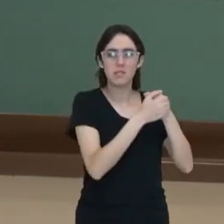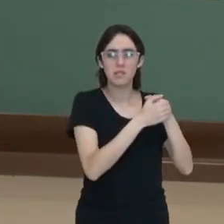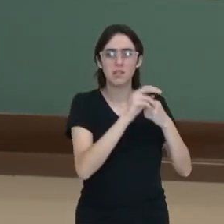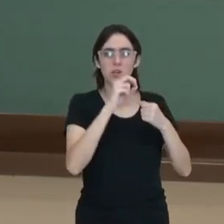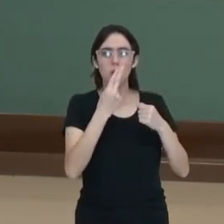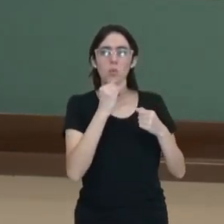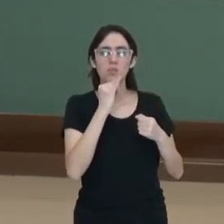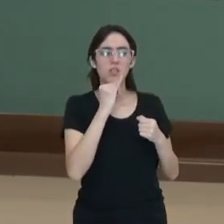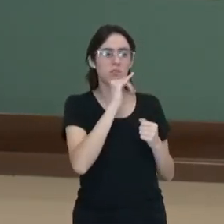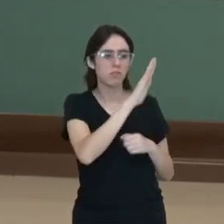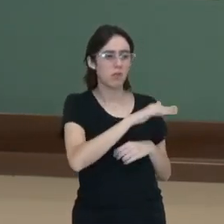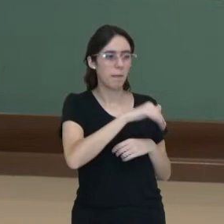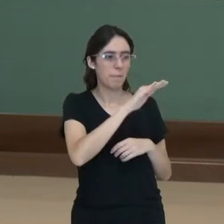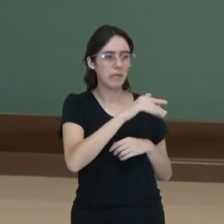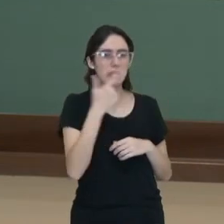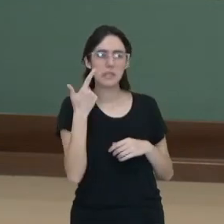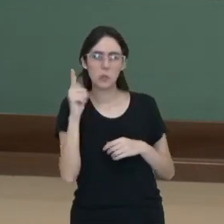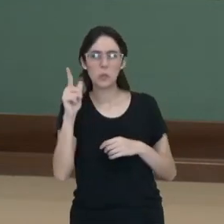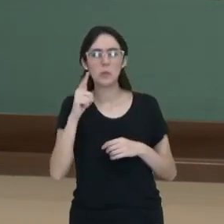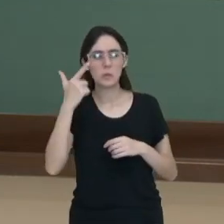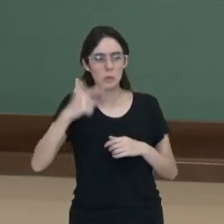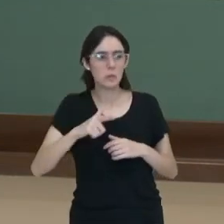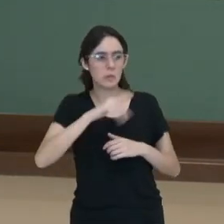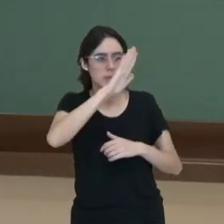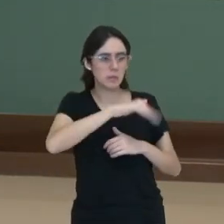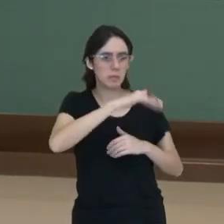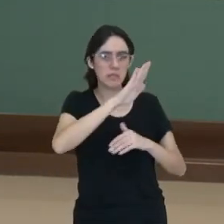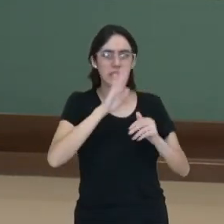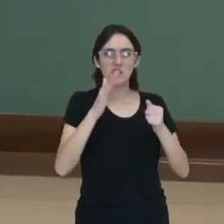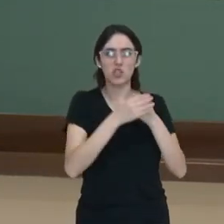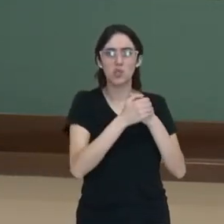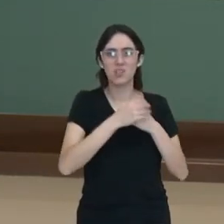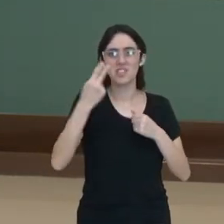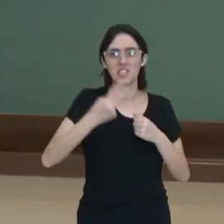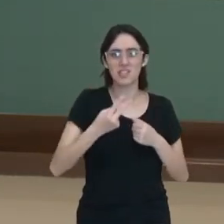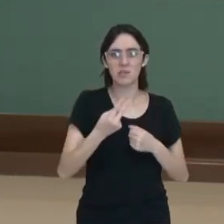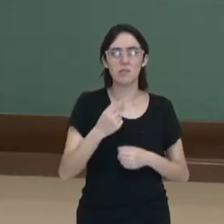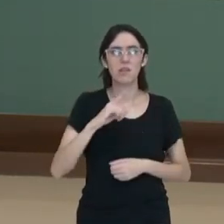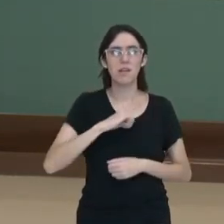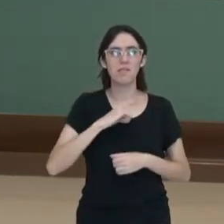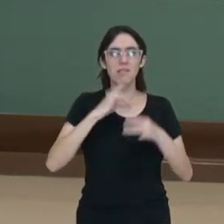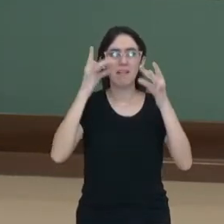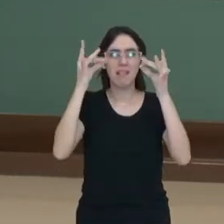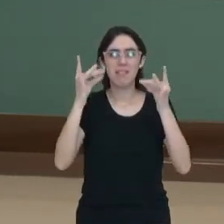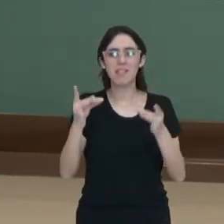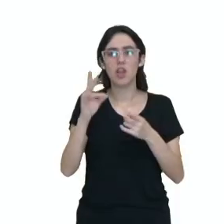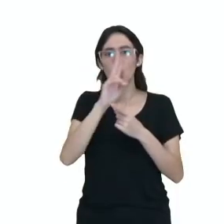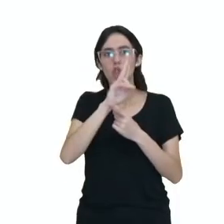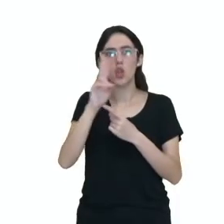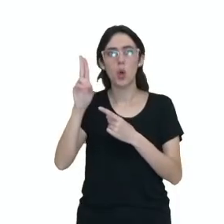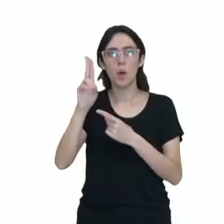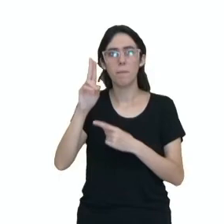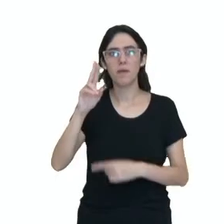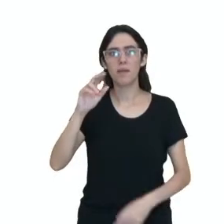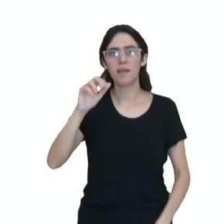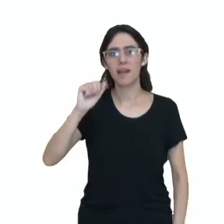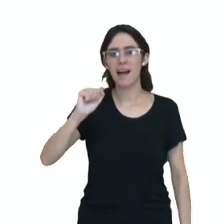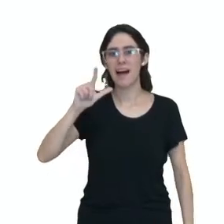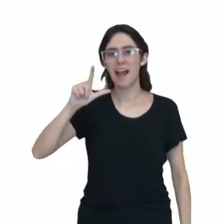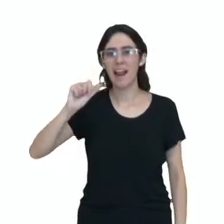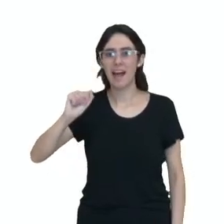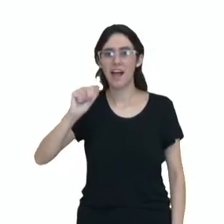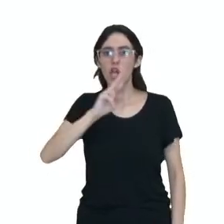com desenhos ou com escritas árabes. Aqui em detalhe, escrito em a palavra Allah, que é o nome de